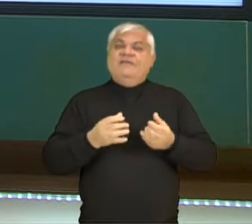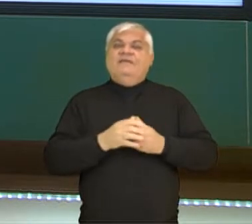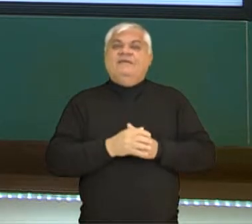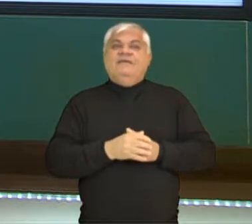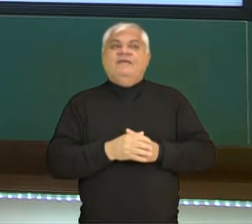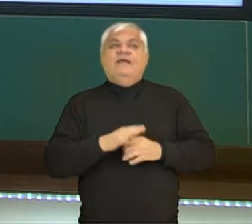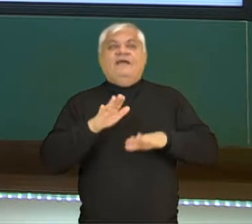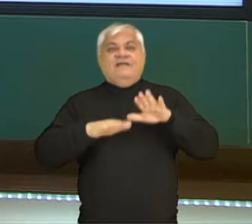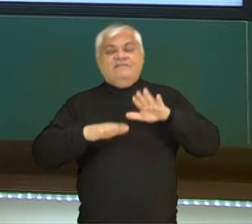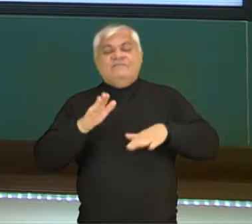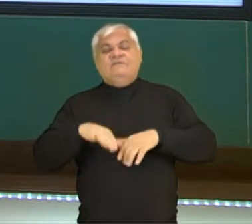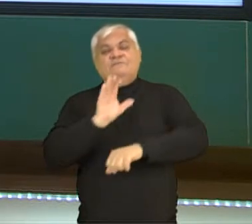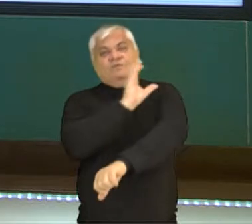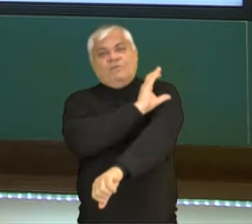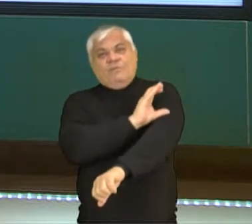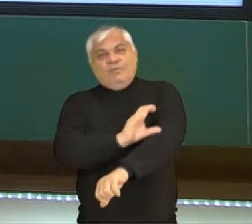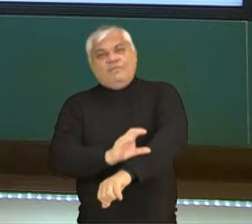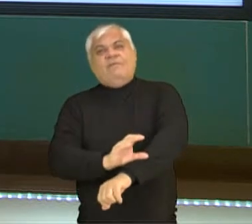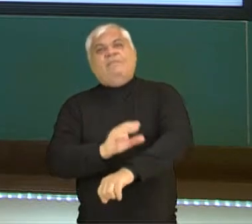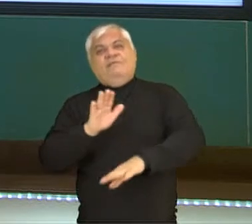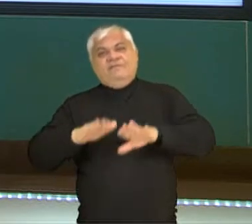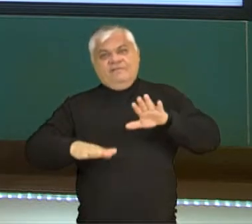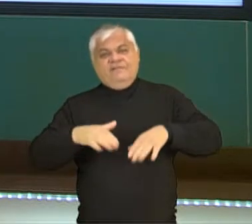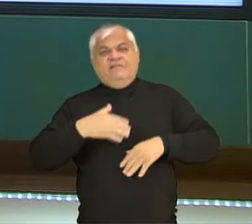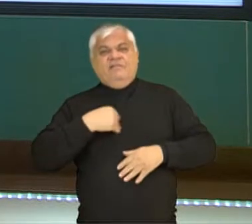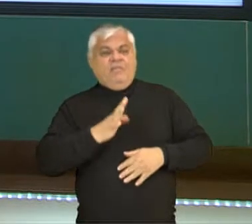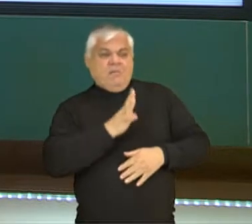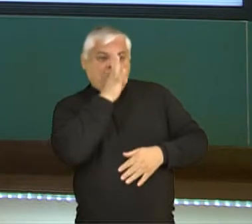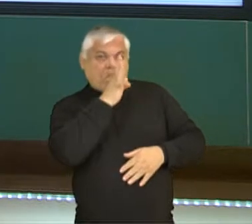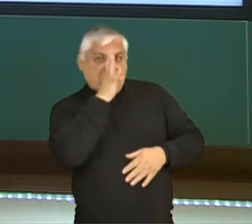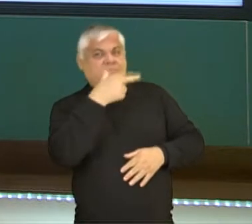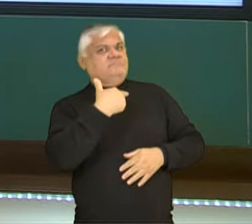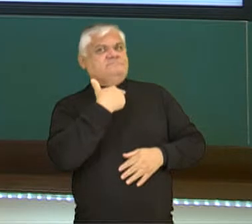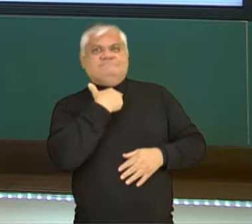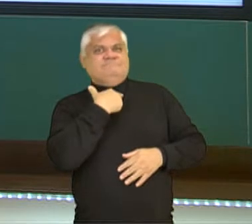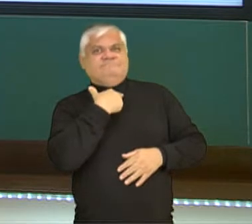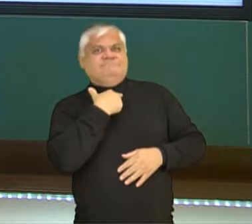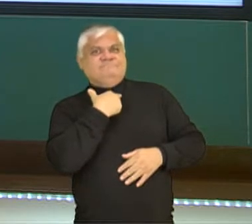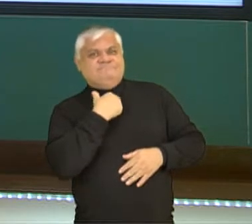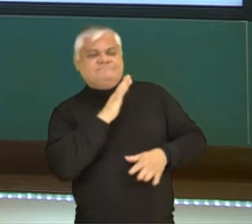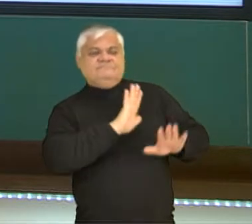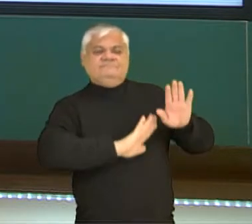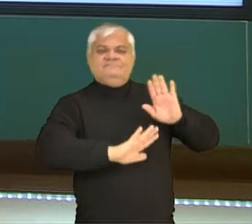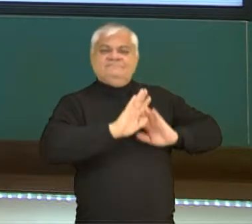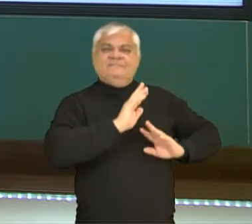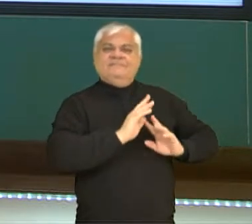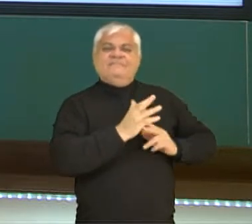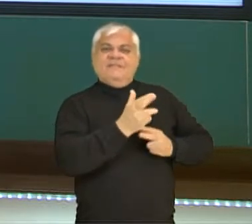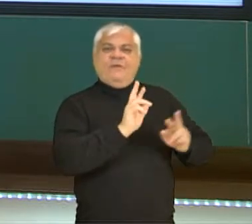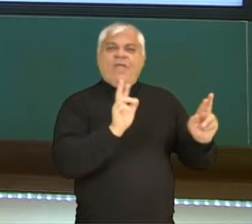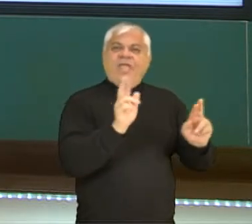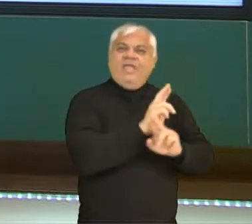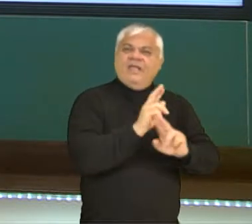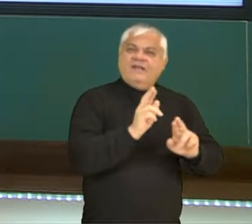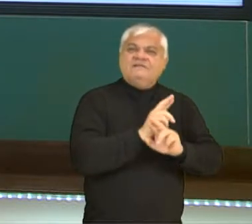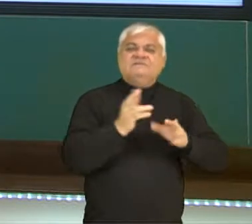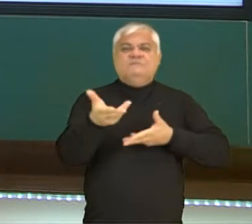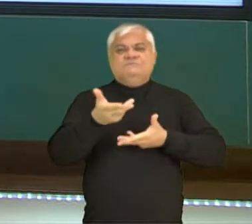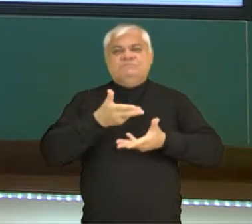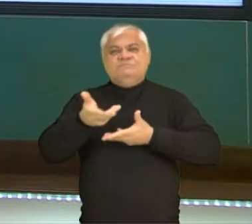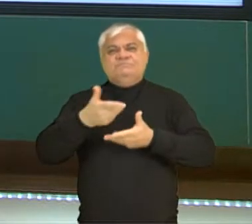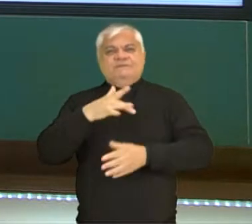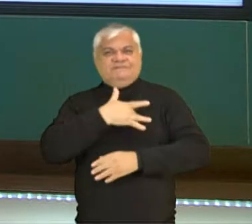maneira saudável, o comportamento ou até a vida do outro, né? Então, veja a importância da gente ter essas relações sociais